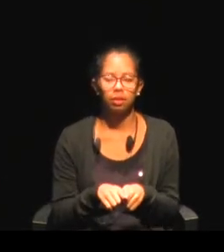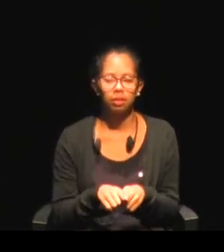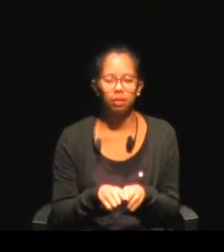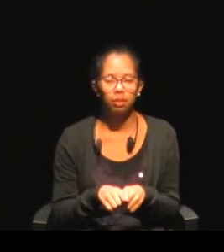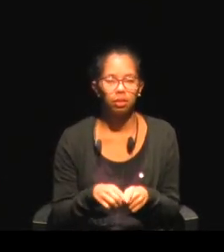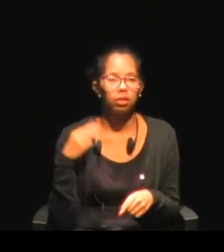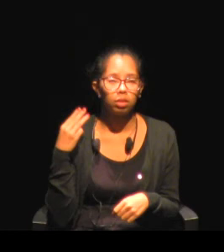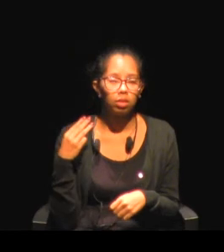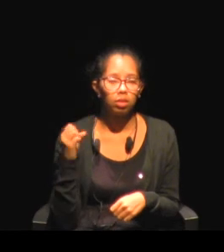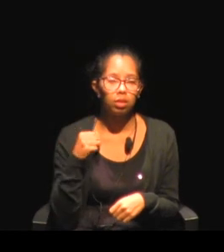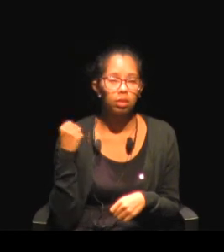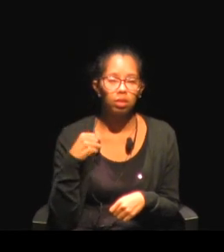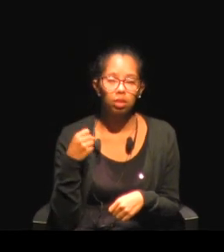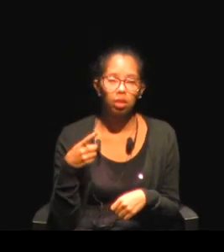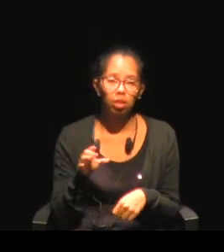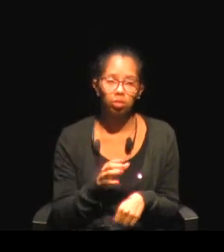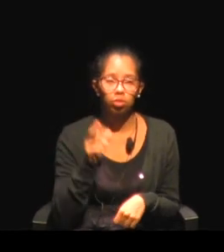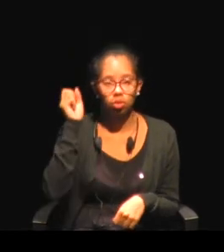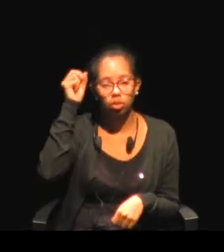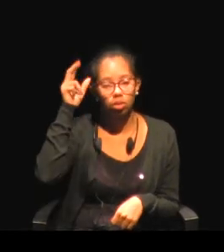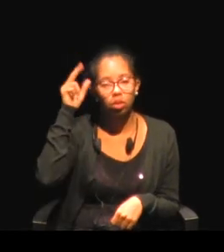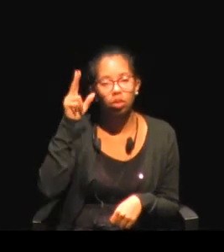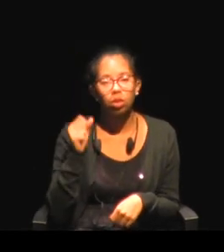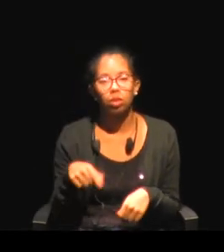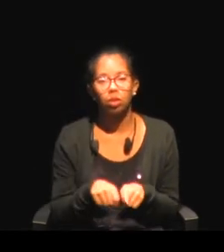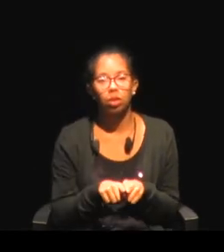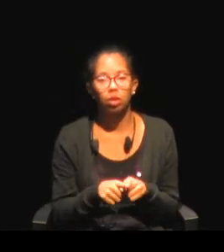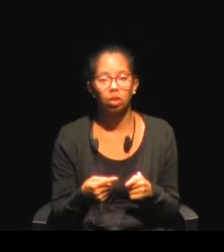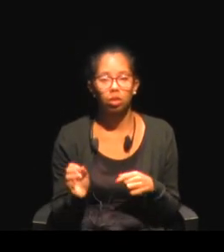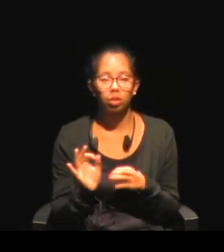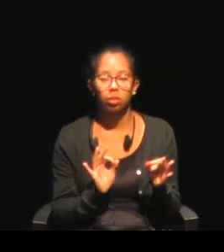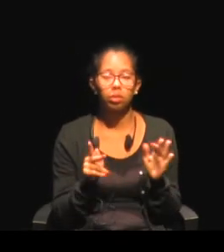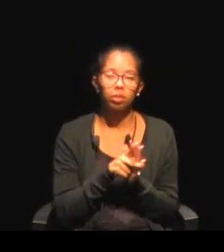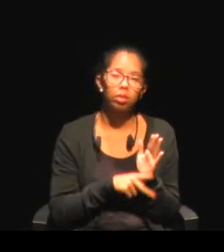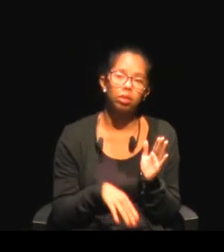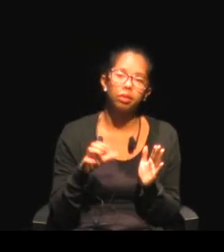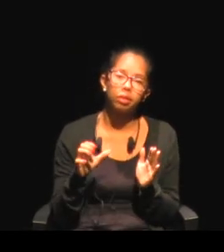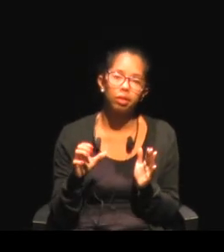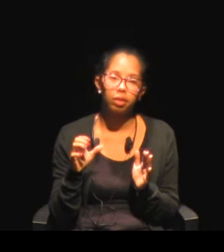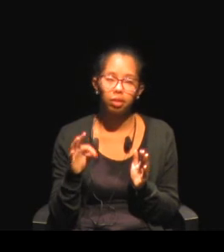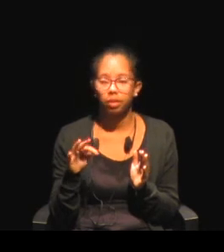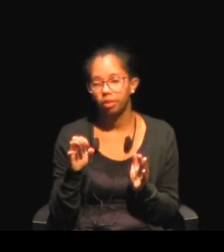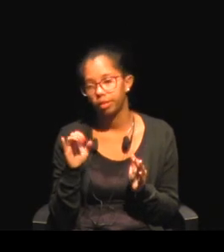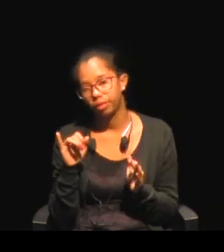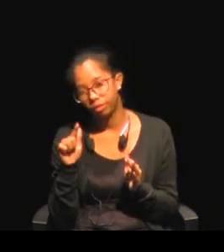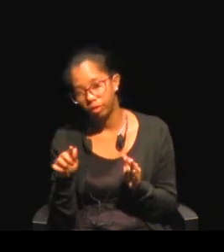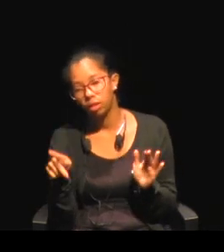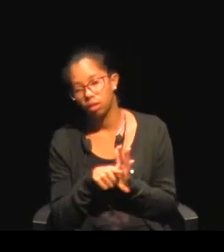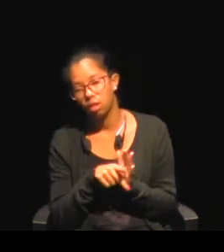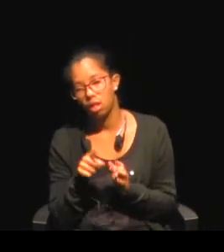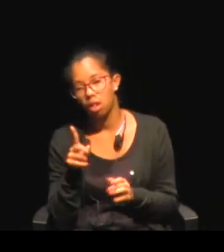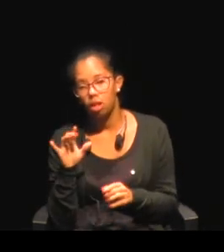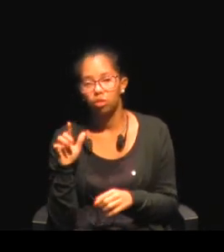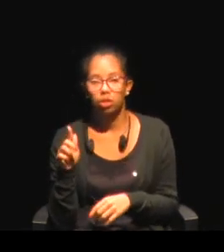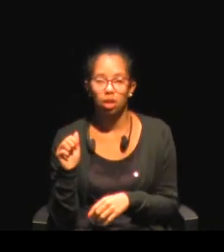que era a pessoa que ia ficar lá zelando por esse patrimônio, né? É de uma inspiração absolutamente moderna essa planta aqui,